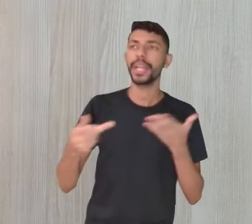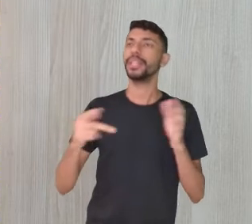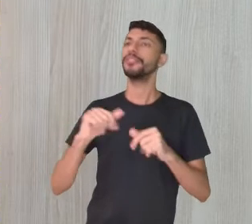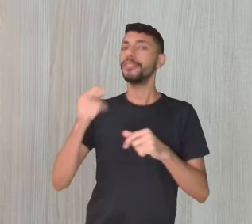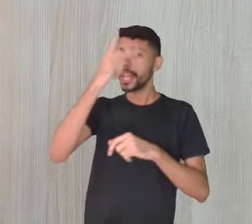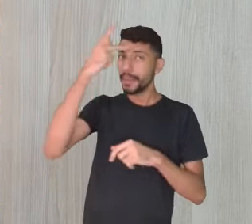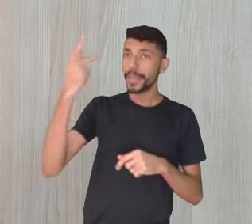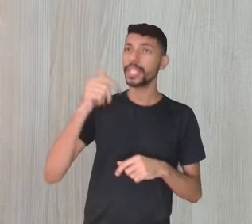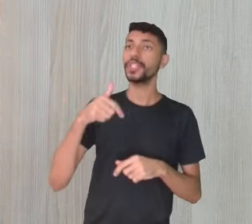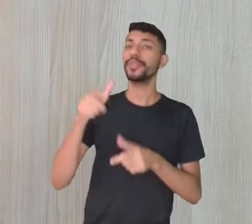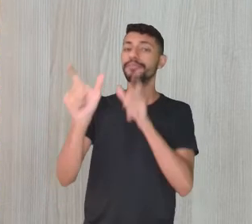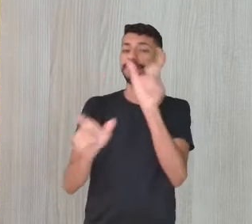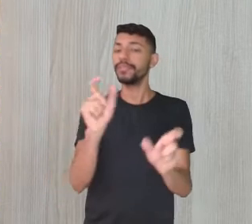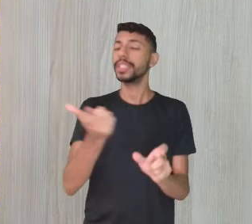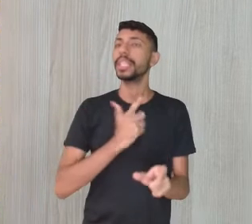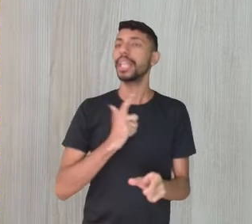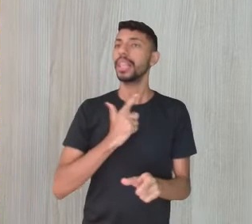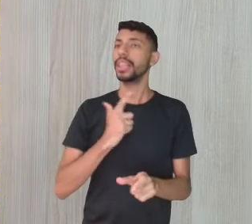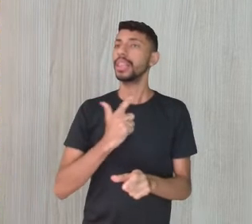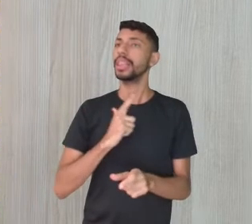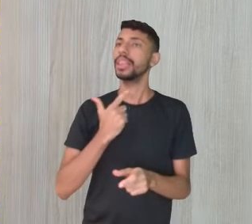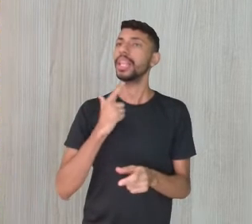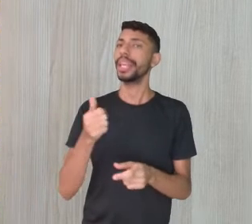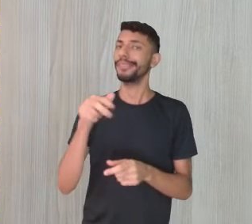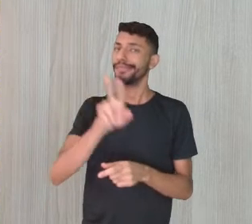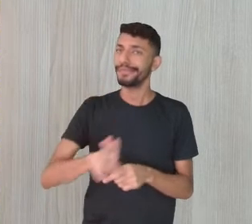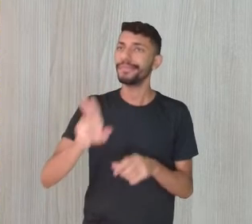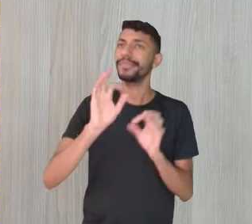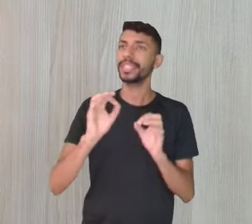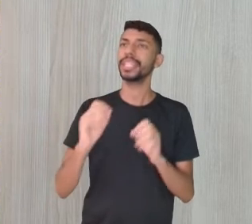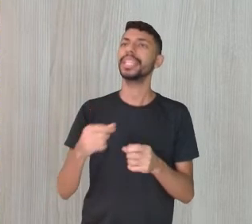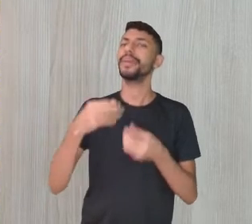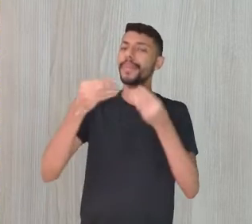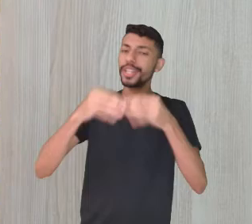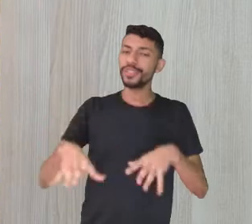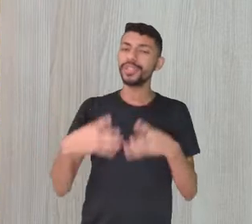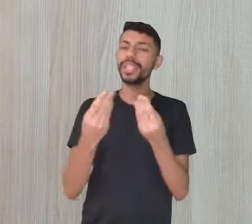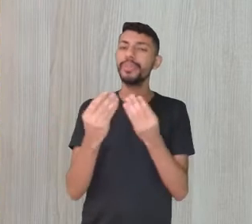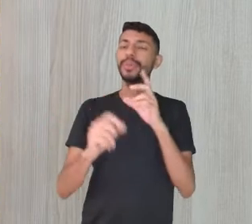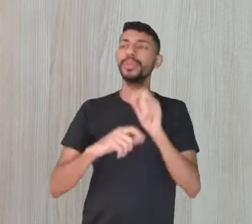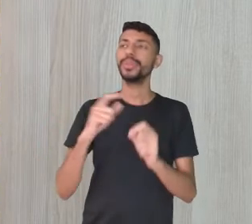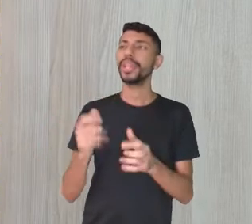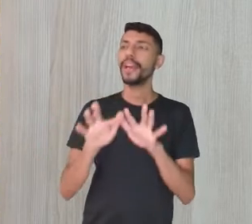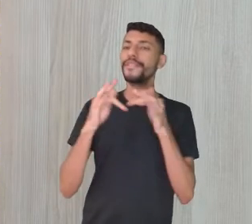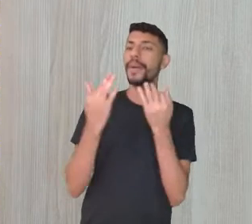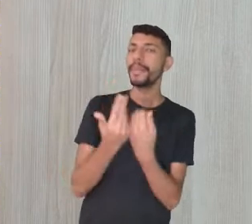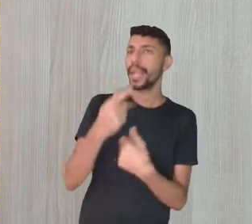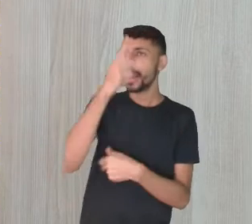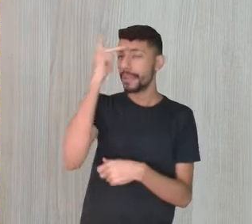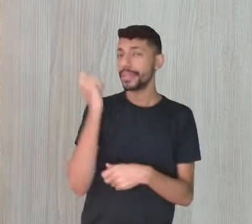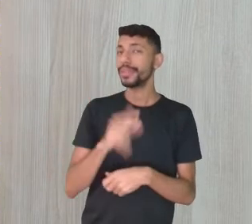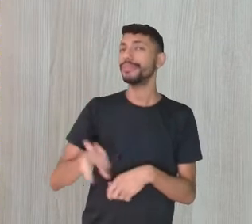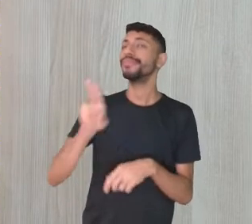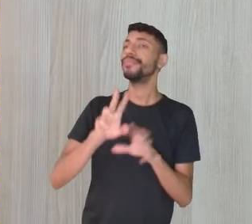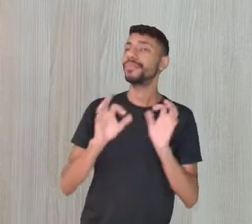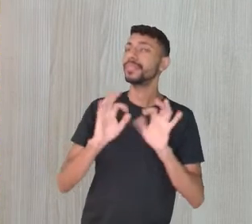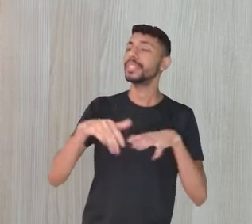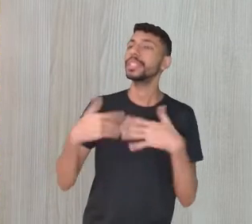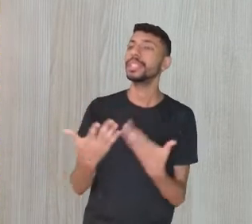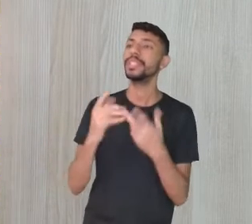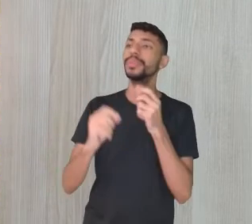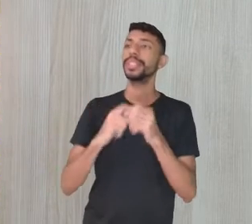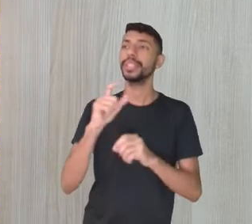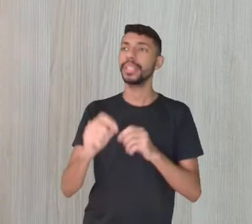das drogas lícitas e ilícitas, que tanto mal faz às famílias, né? As pessoas quando estão utilizando, então ele